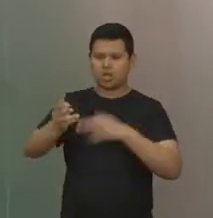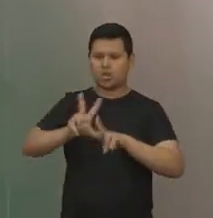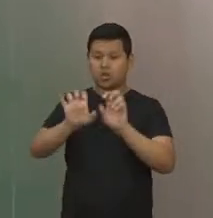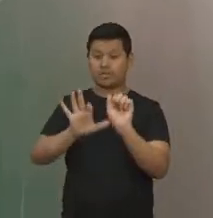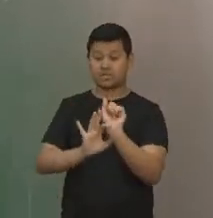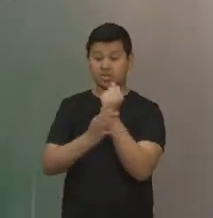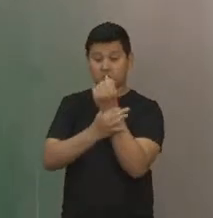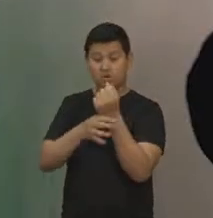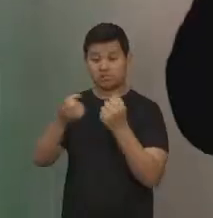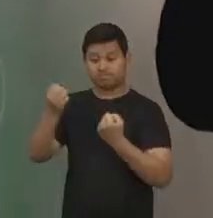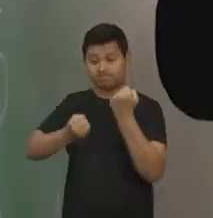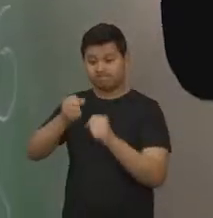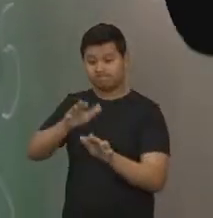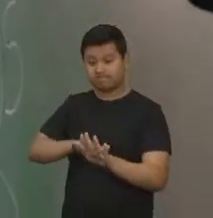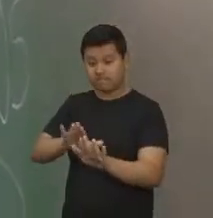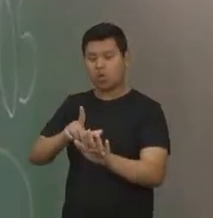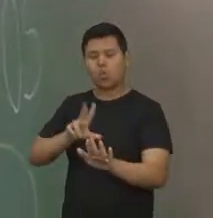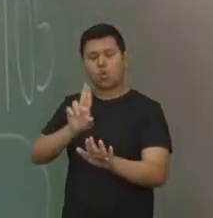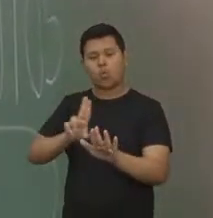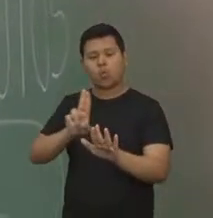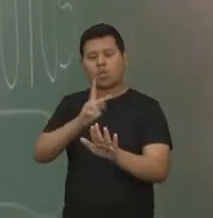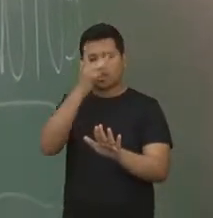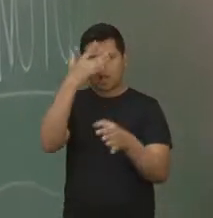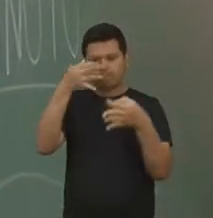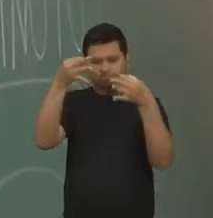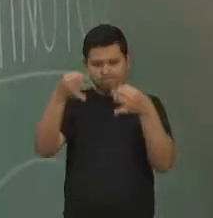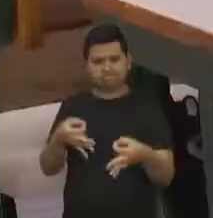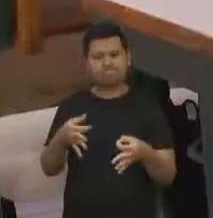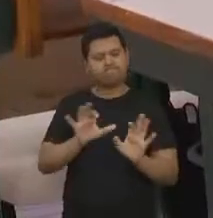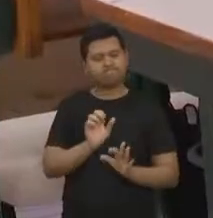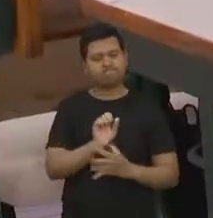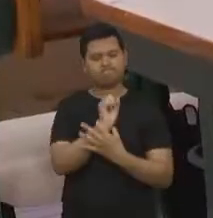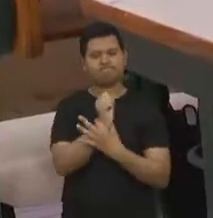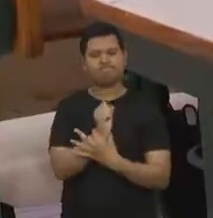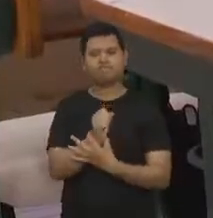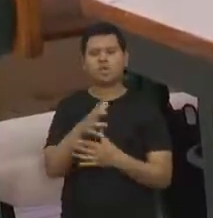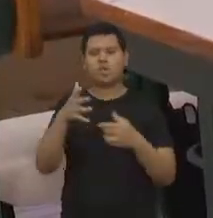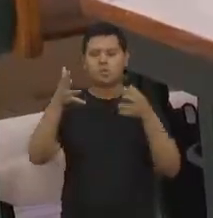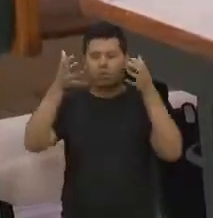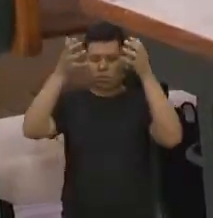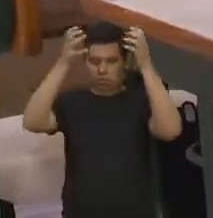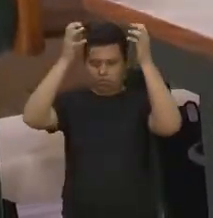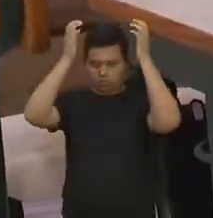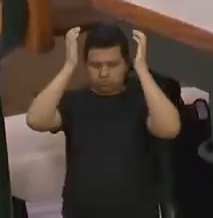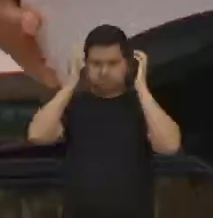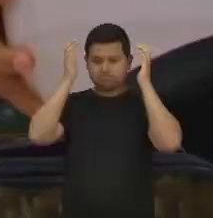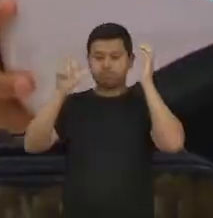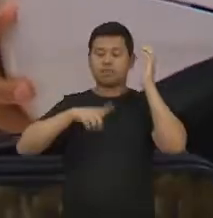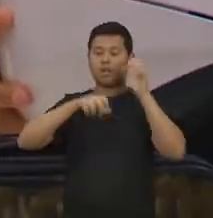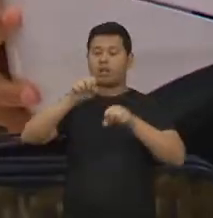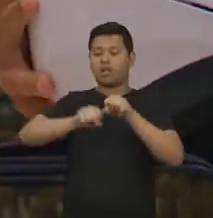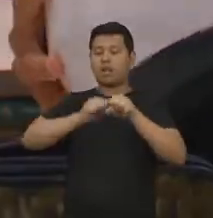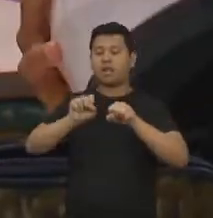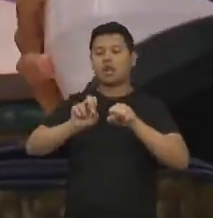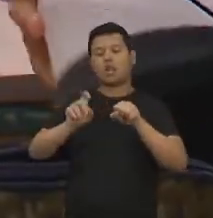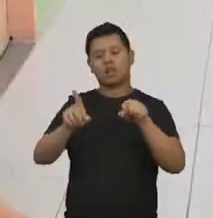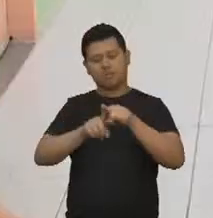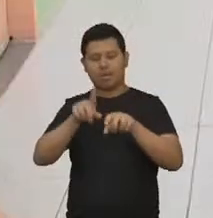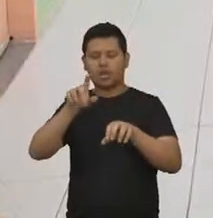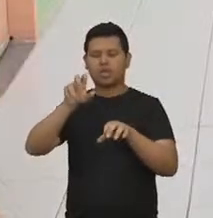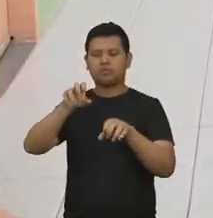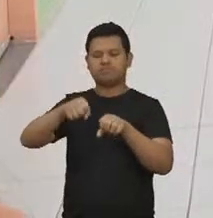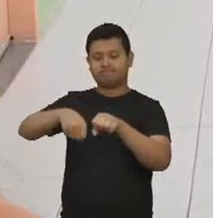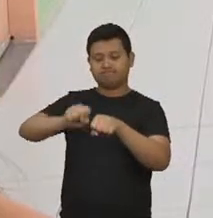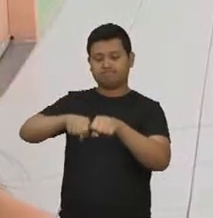segurança viária, incluindo o uso correto dos equipamentos de proteção, como capacete para ciclistas e motociclistas.